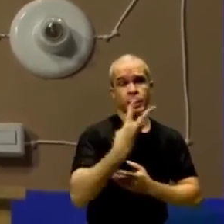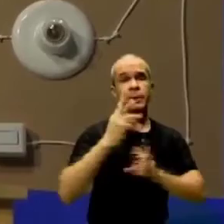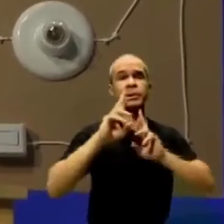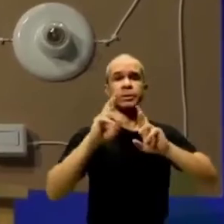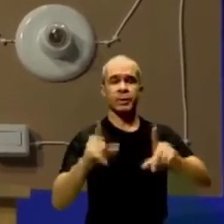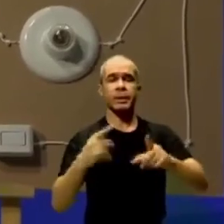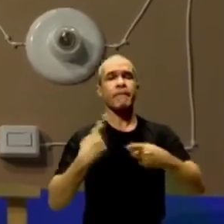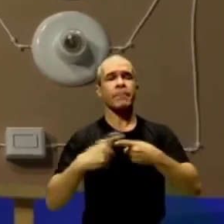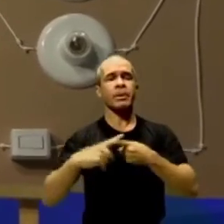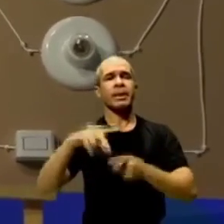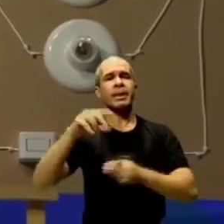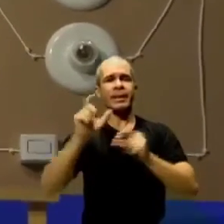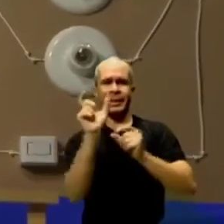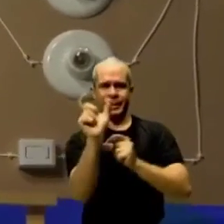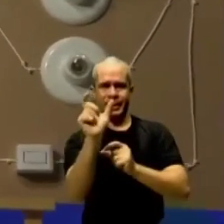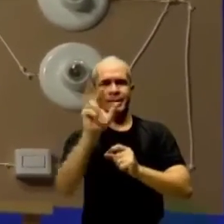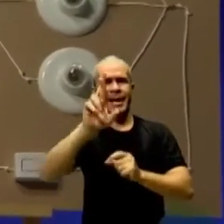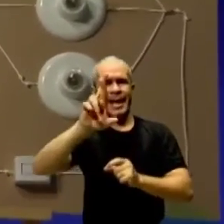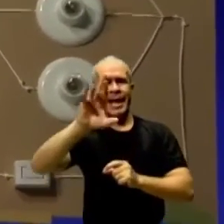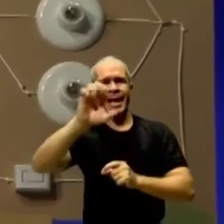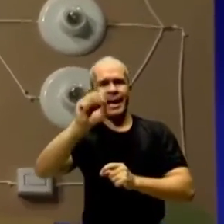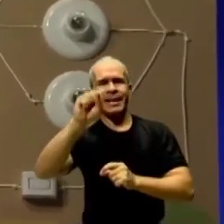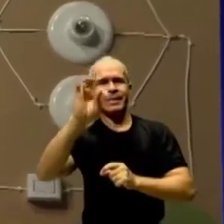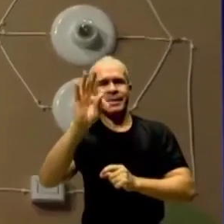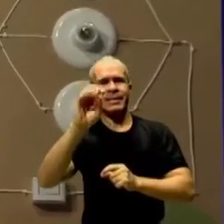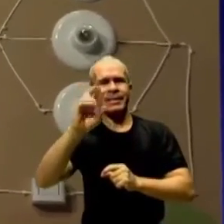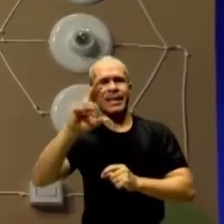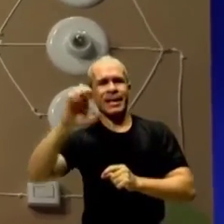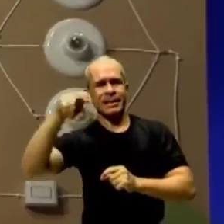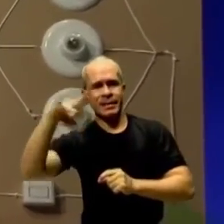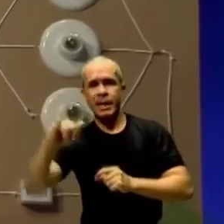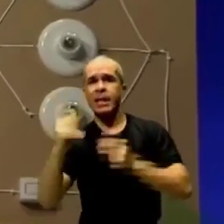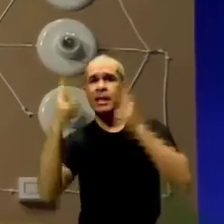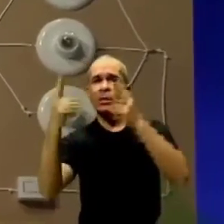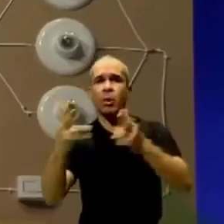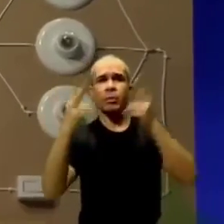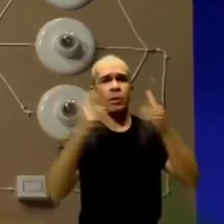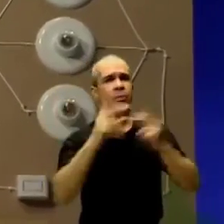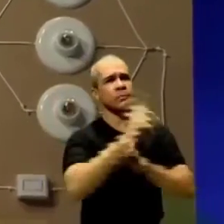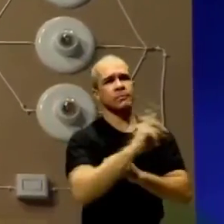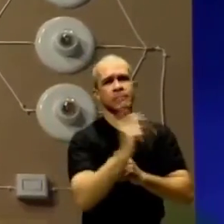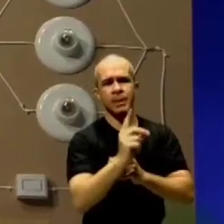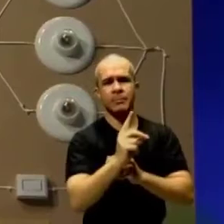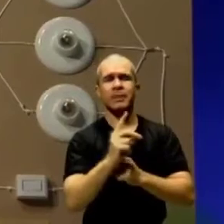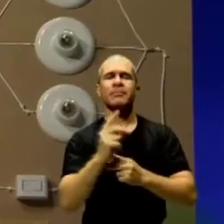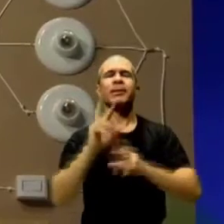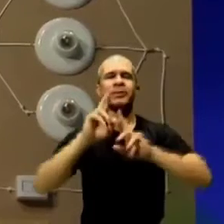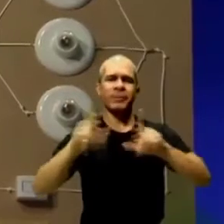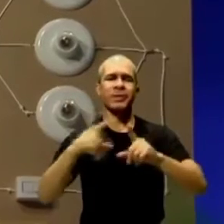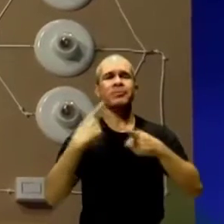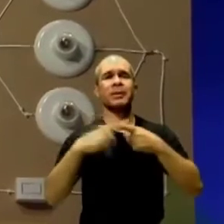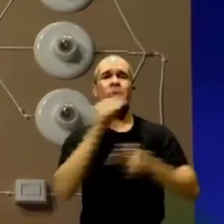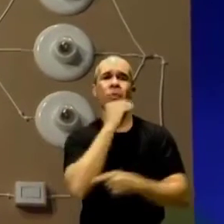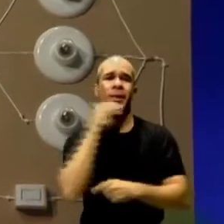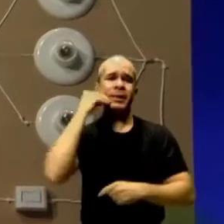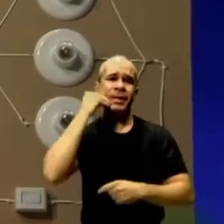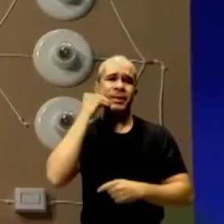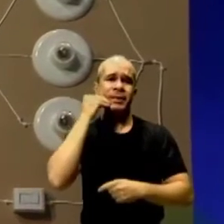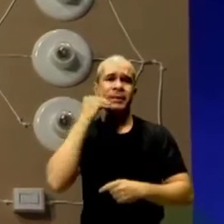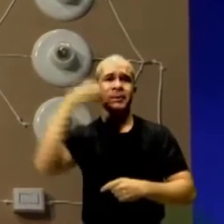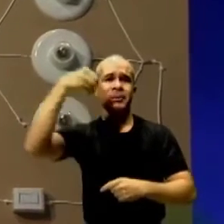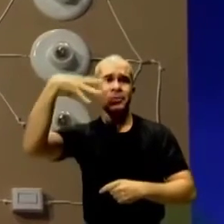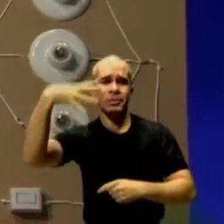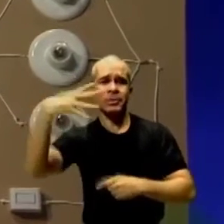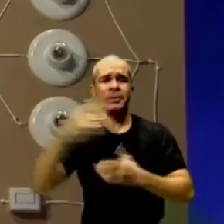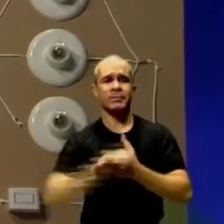as resistências dessas lâmpadas não são exatamente iguais. Existe um problema de qualidade do produto nesse caso. A gente teria